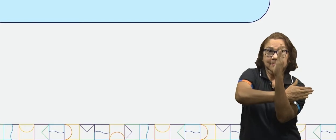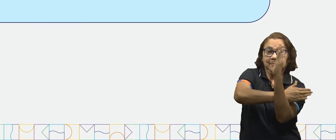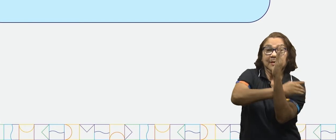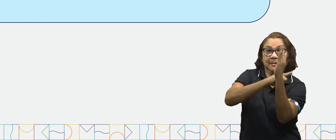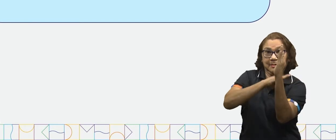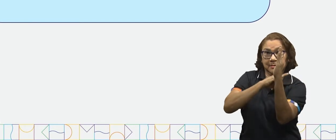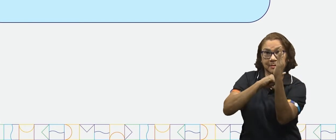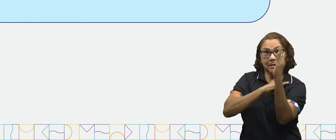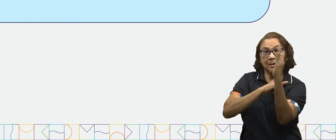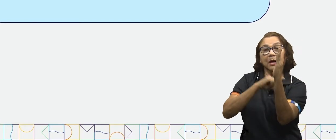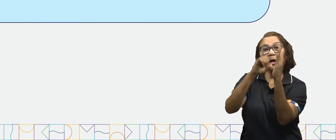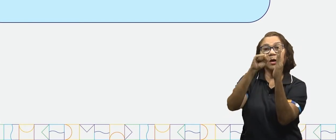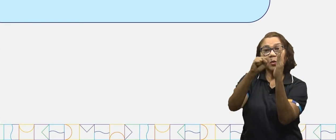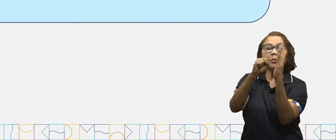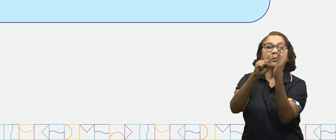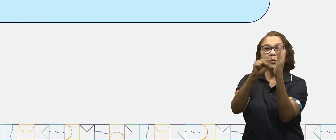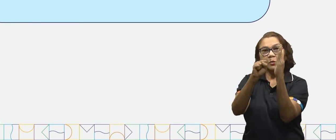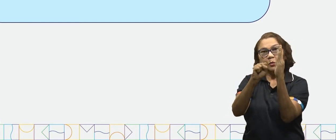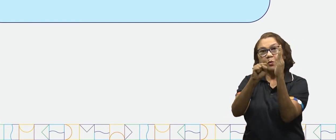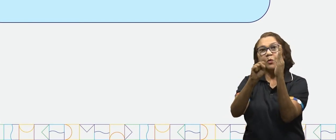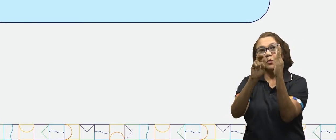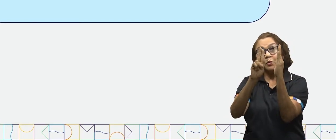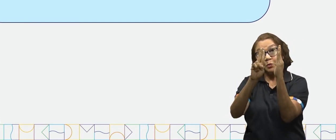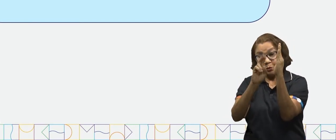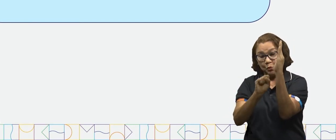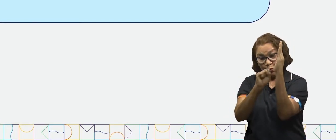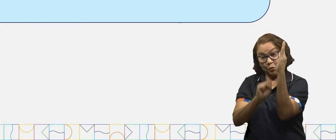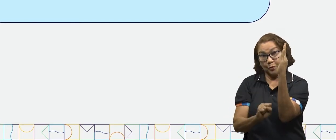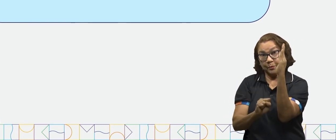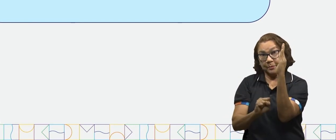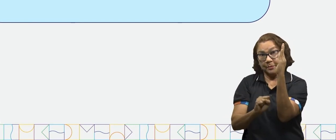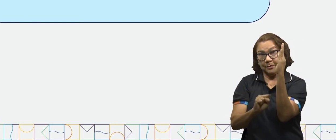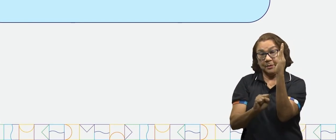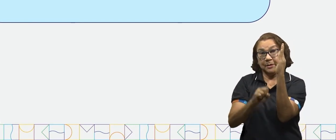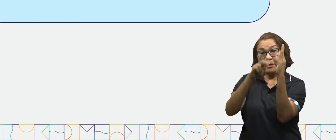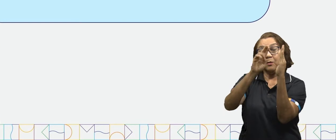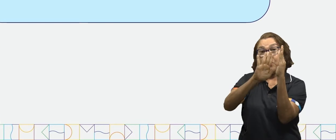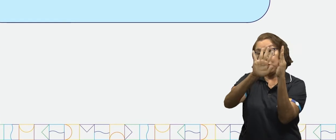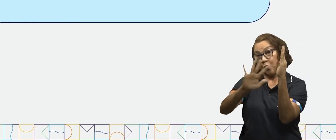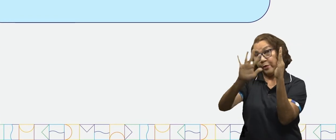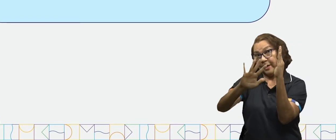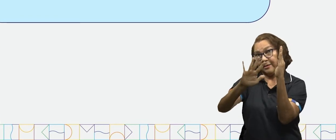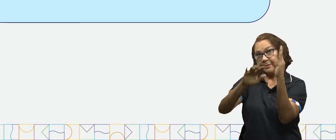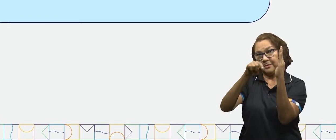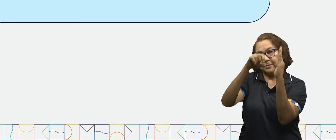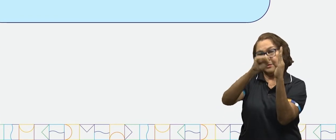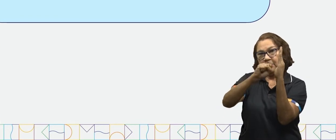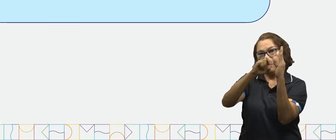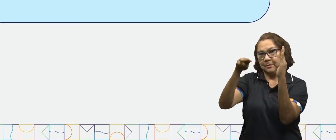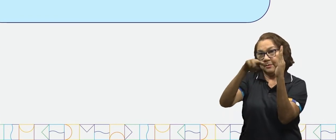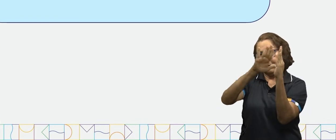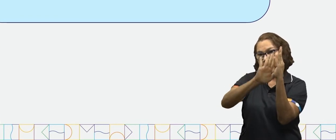Brasil, os pontos colaterais podem ser representados também por uma letra. Observe.